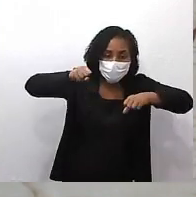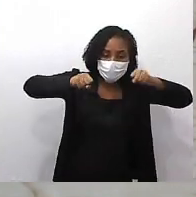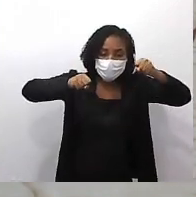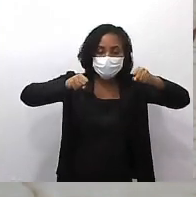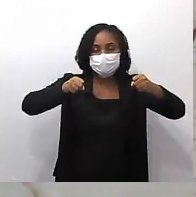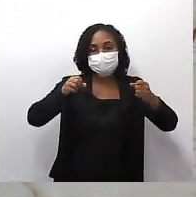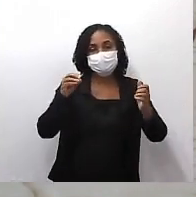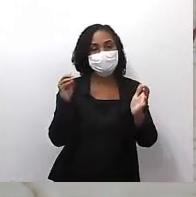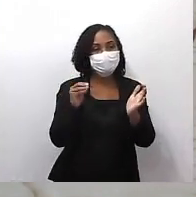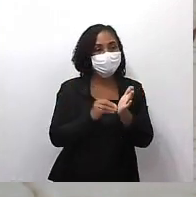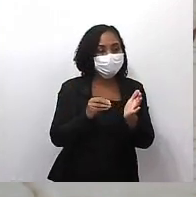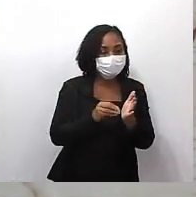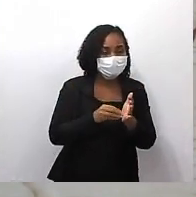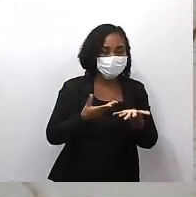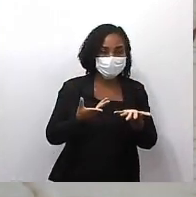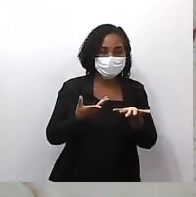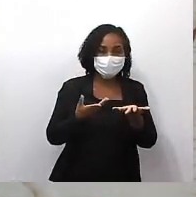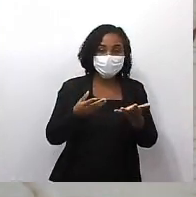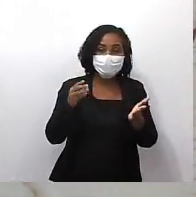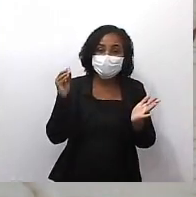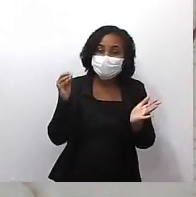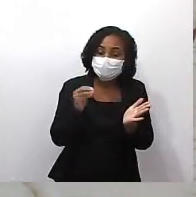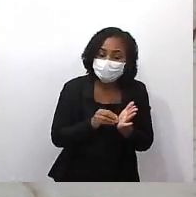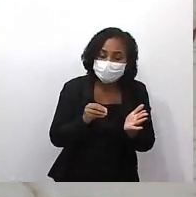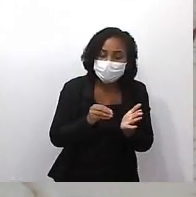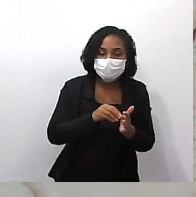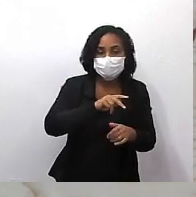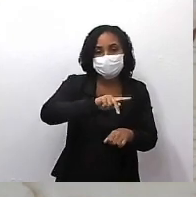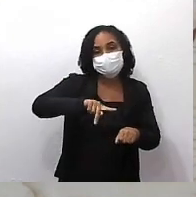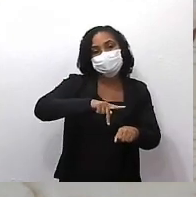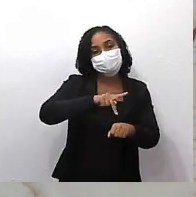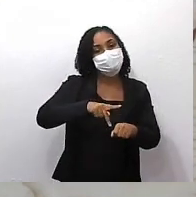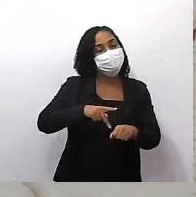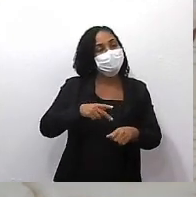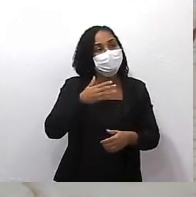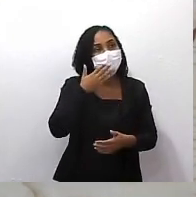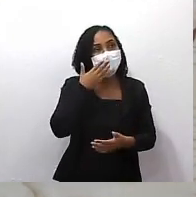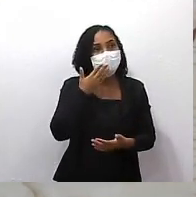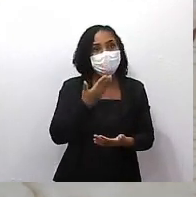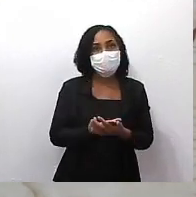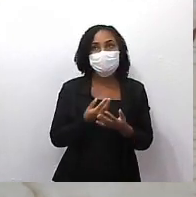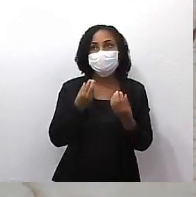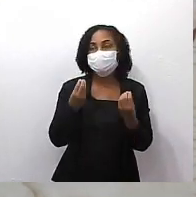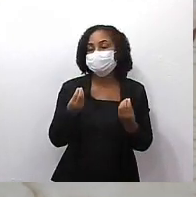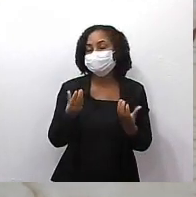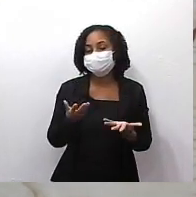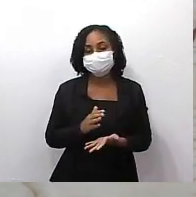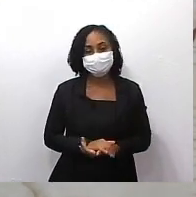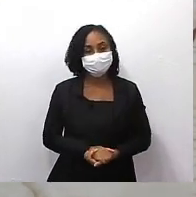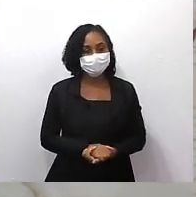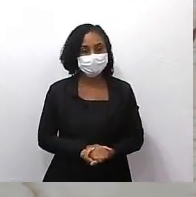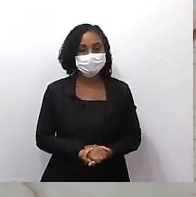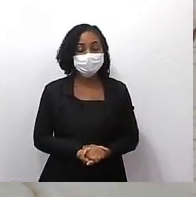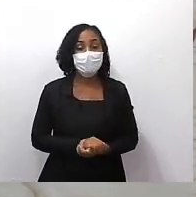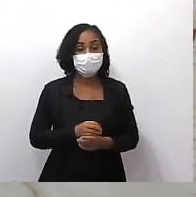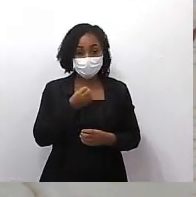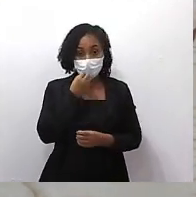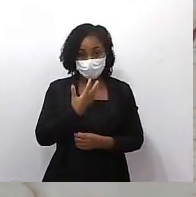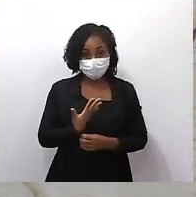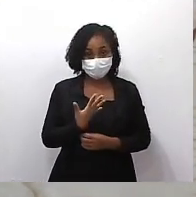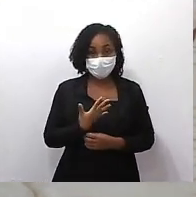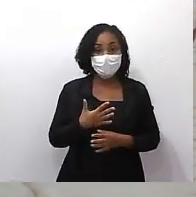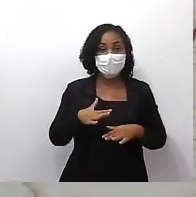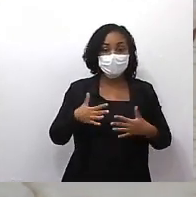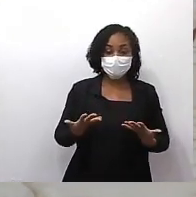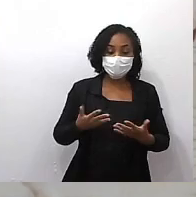seca, você falar dessa escassez num país como o Brasil, é inacreditável. É inacreditável. Bom, o